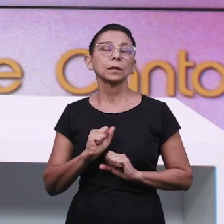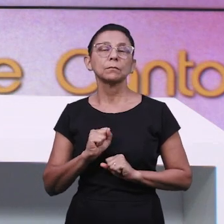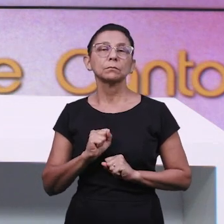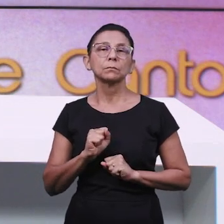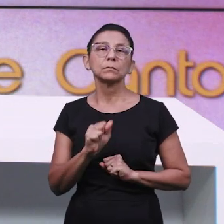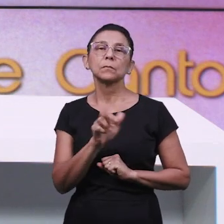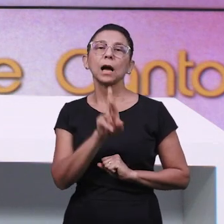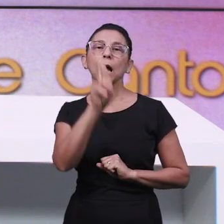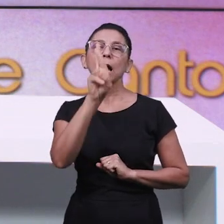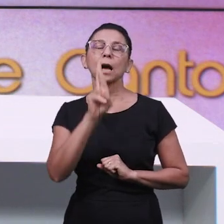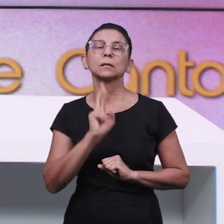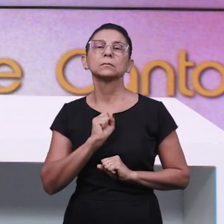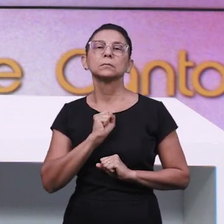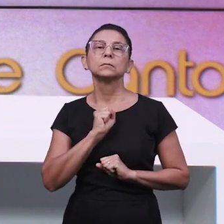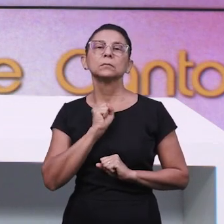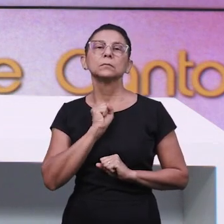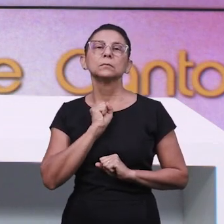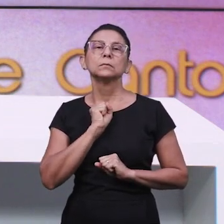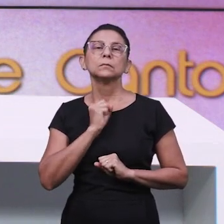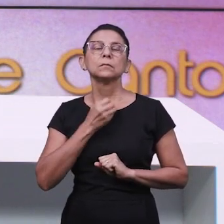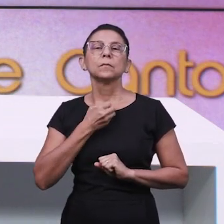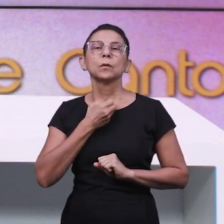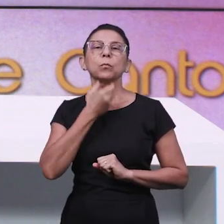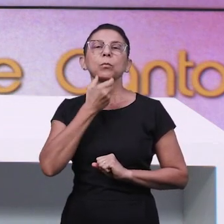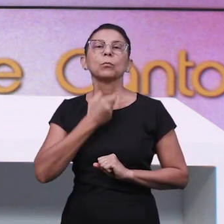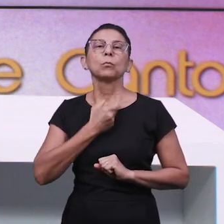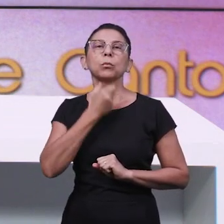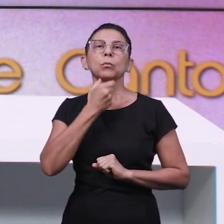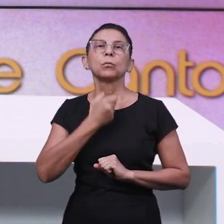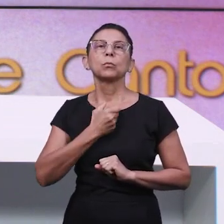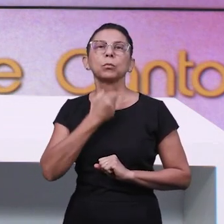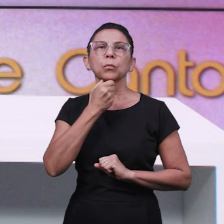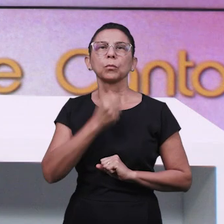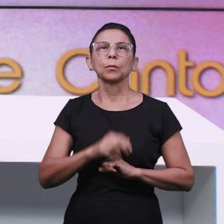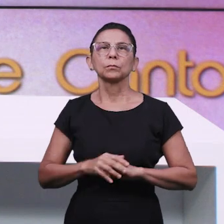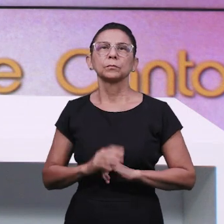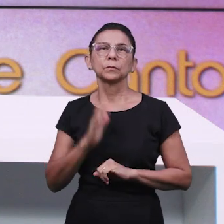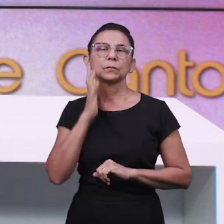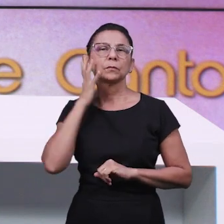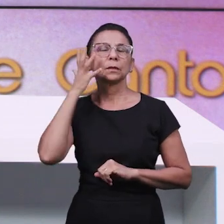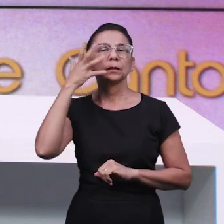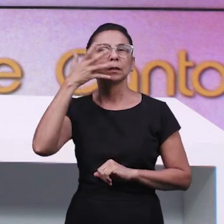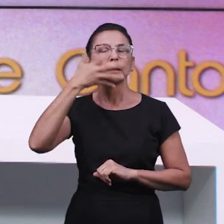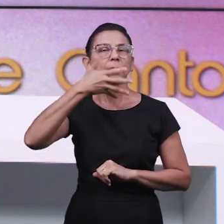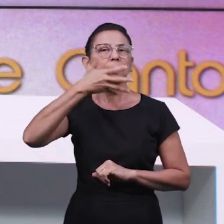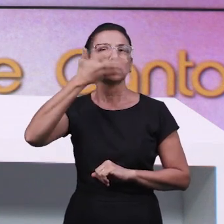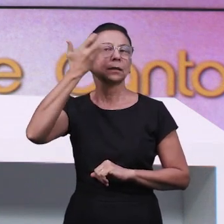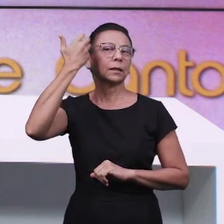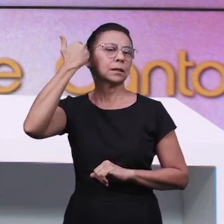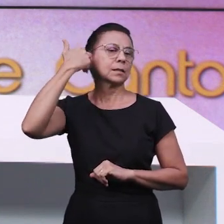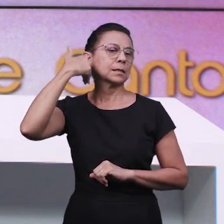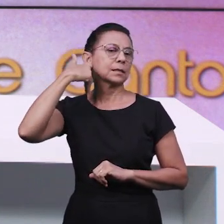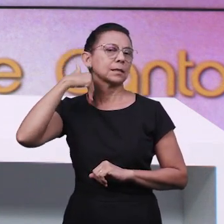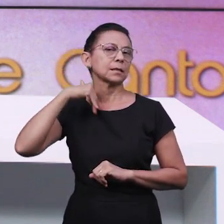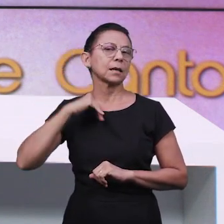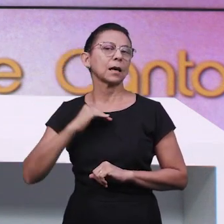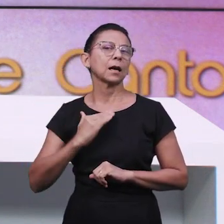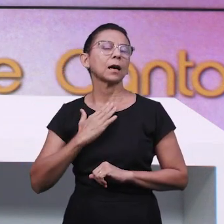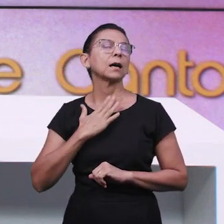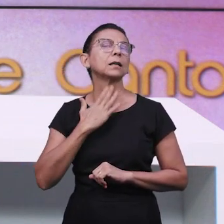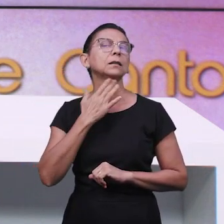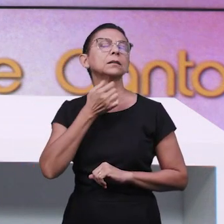aqui ocupam o trato vocal exatamente nessa direção e aqui